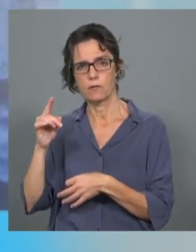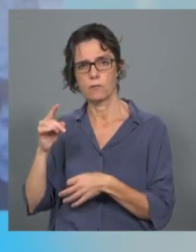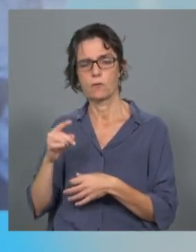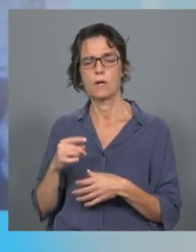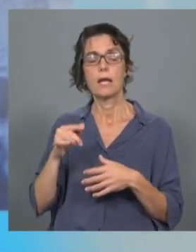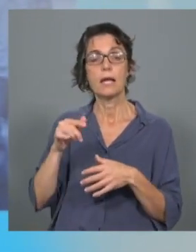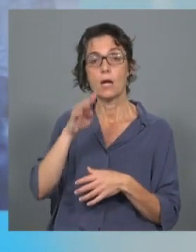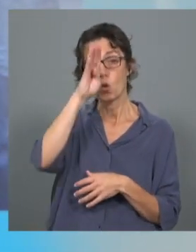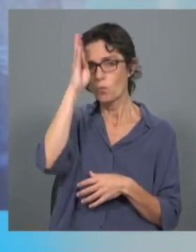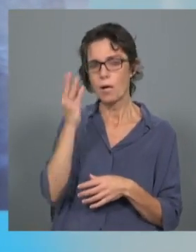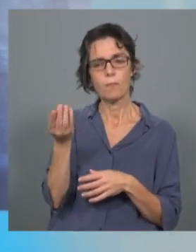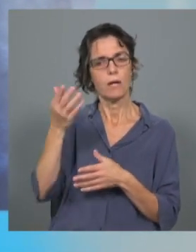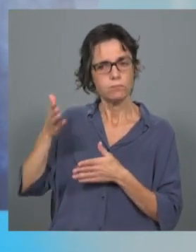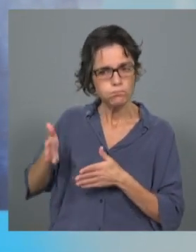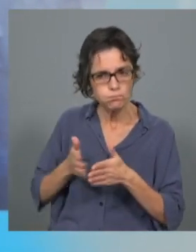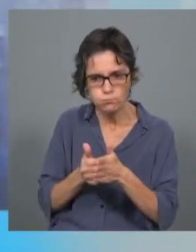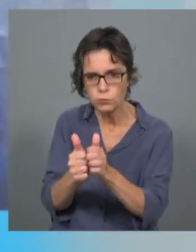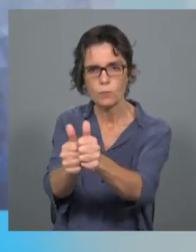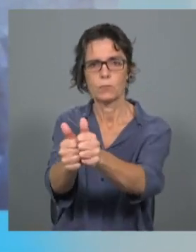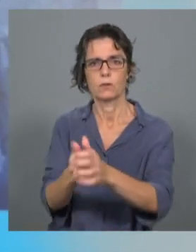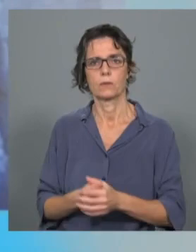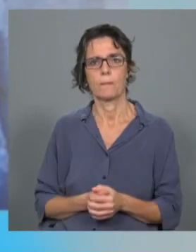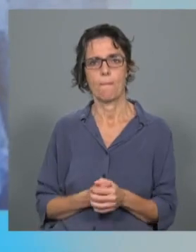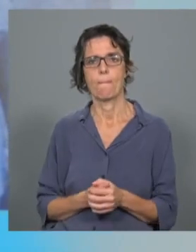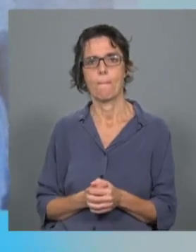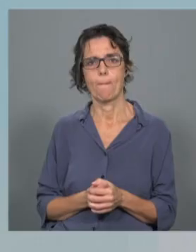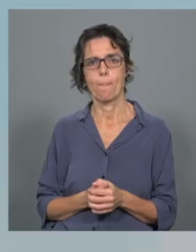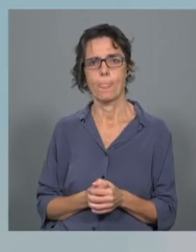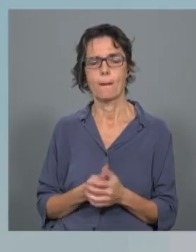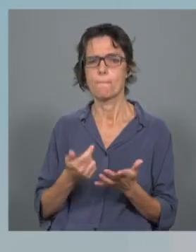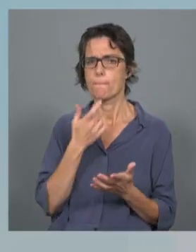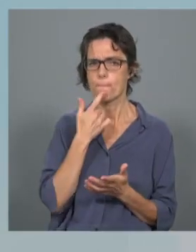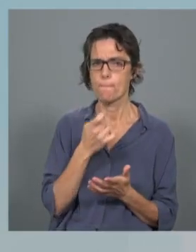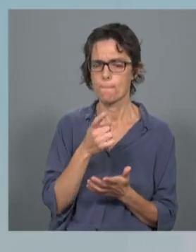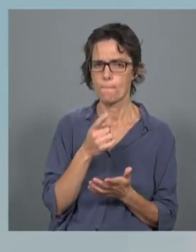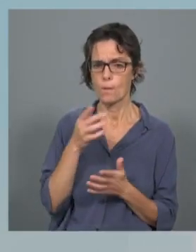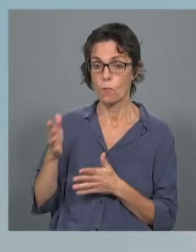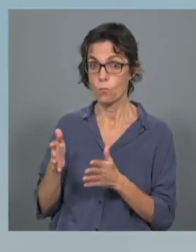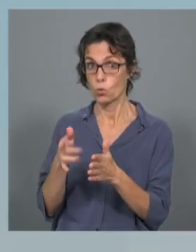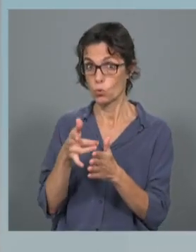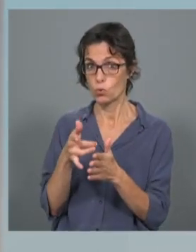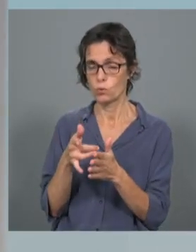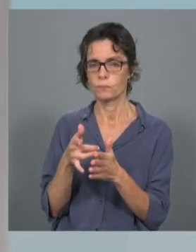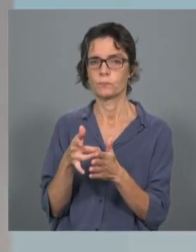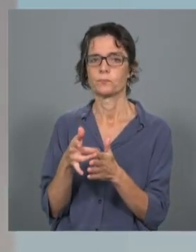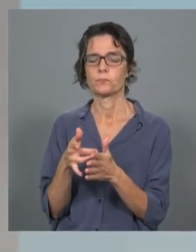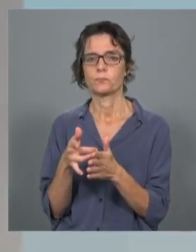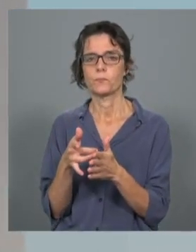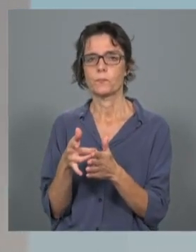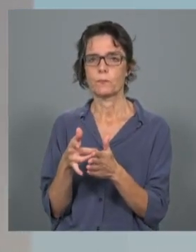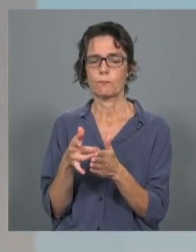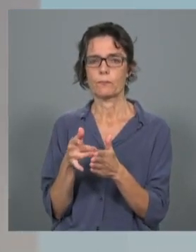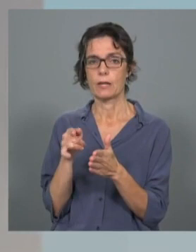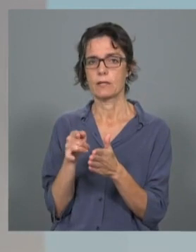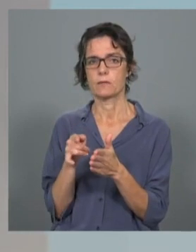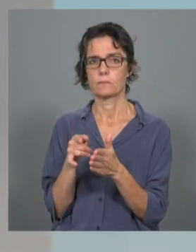Francisco está dentro deste caminho, dentro desta dinâmica. Então, acha, Frei José Nunes, que nesse percurso Frei Hermínio, peço perdão,